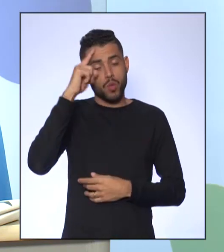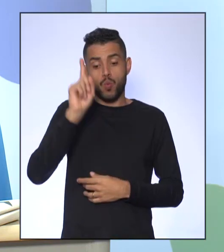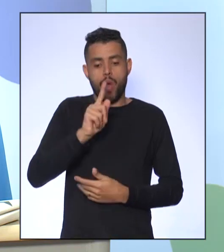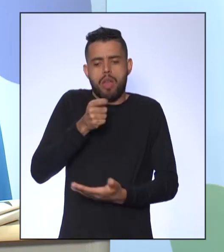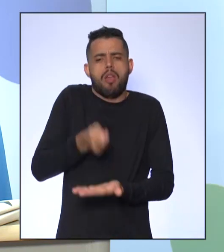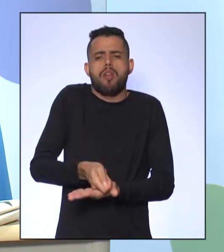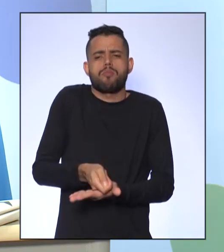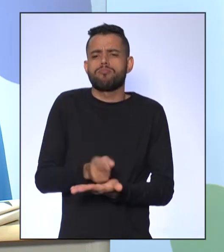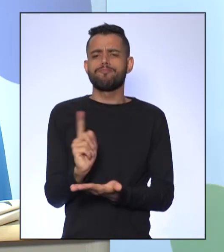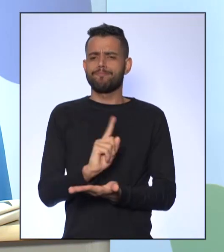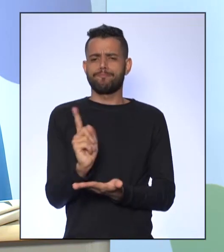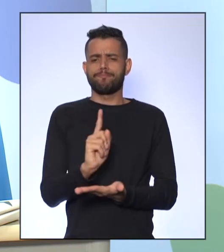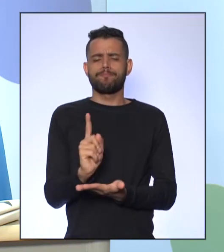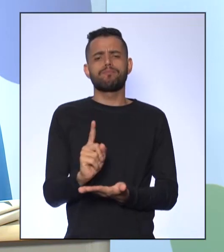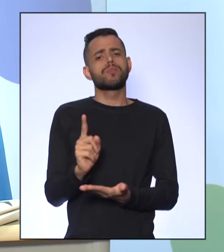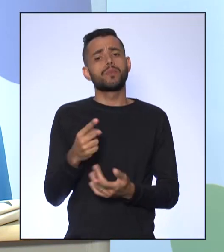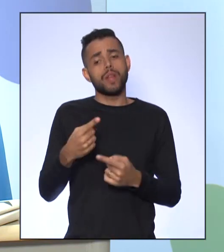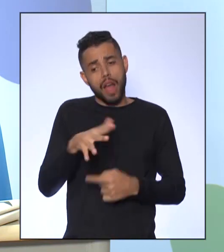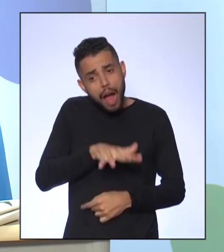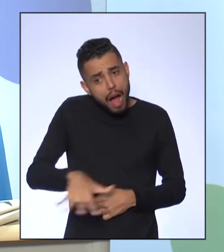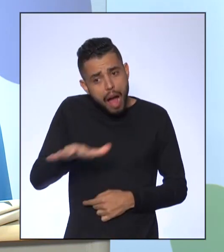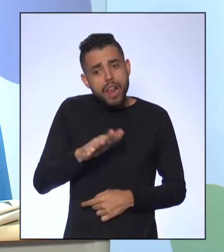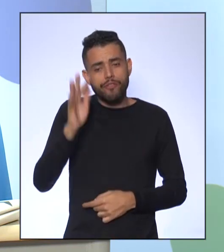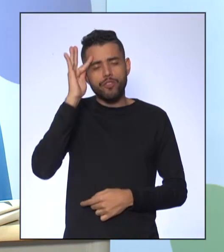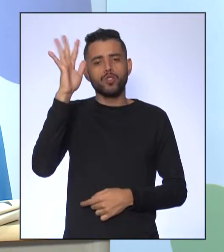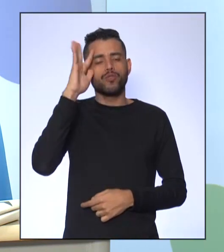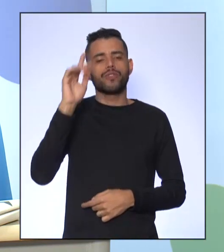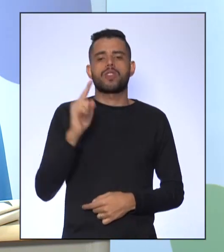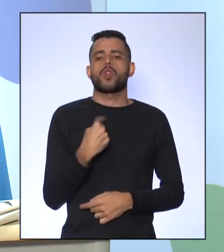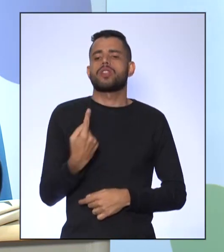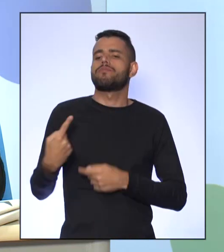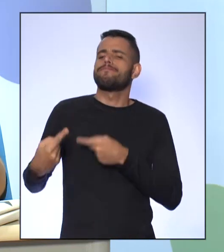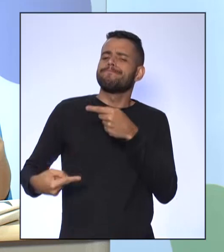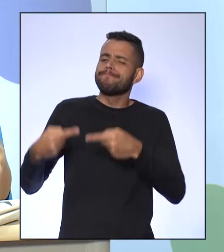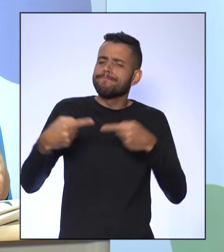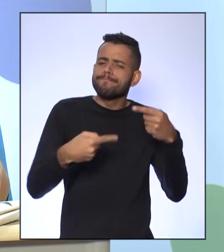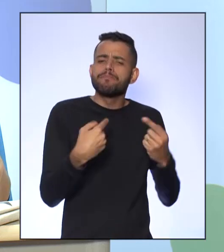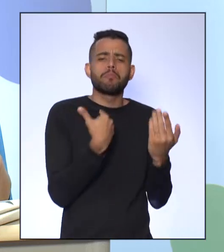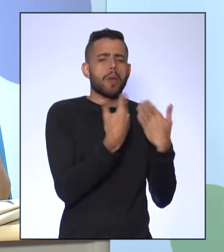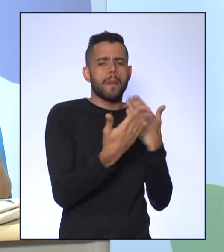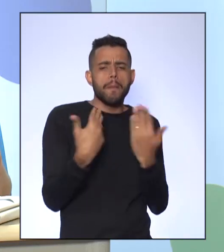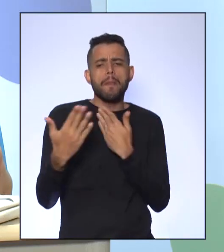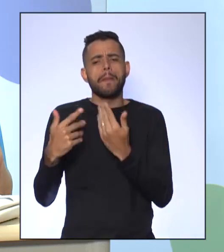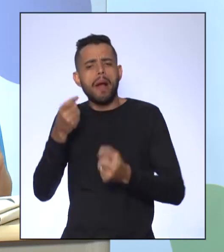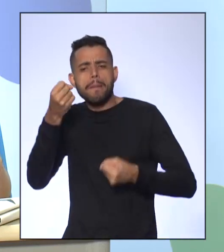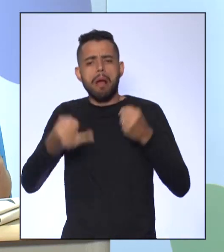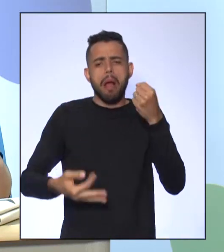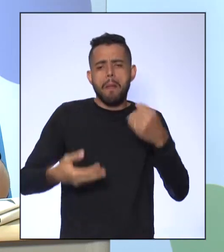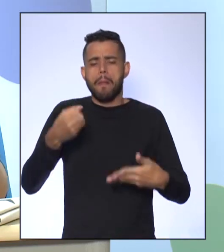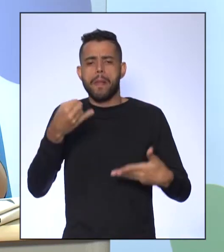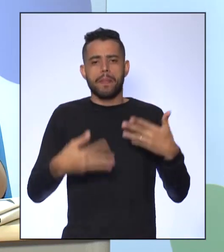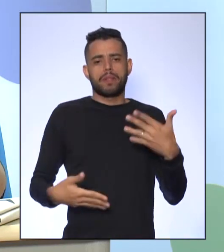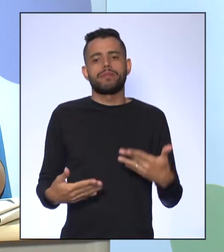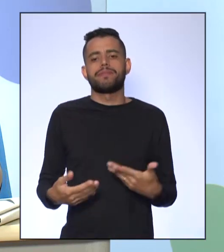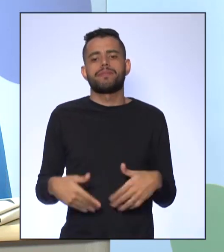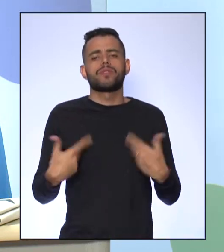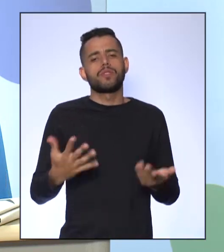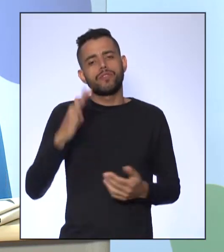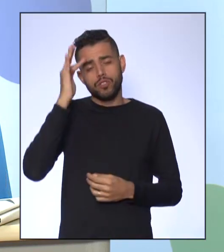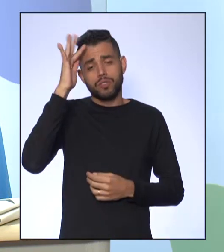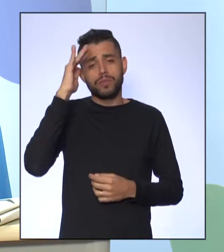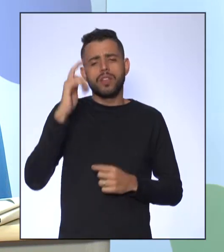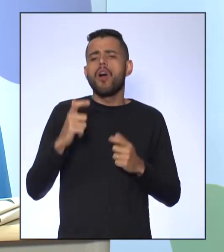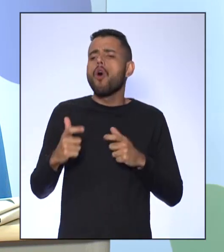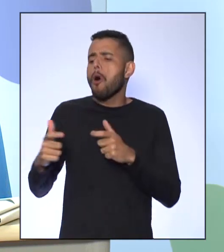nós debatemos, nós conversamos, nós argumentamos. E a filosofia, ela está onde? Ela está em todos